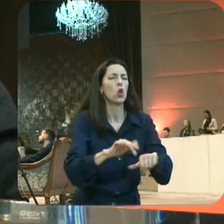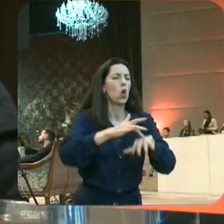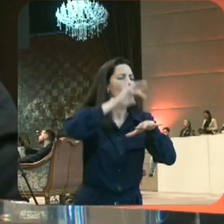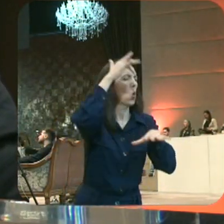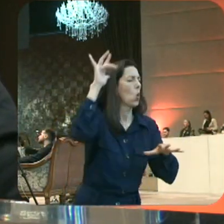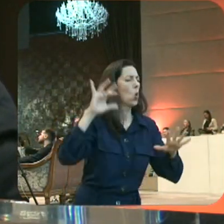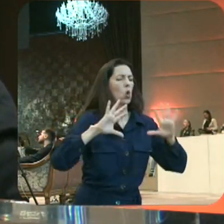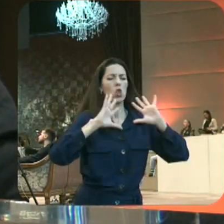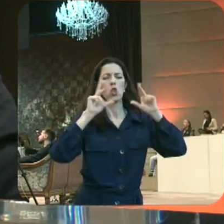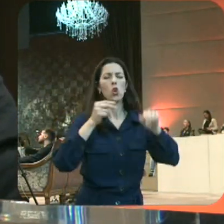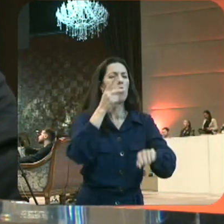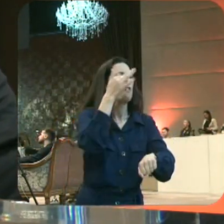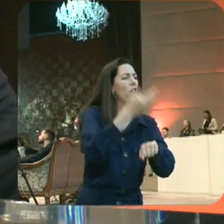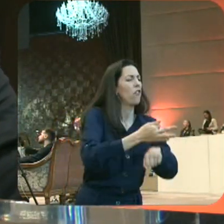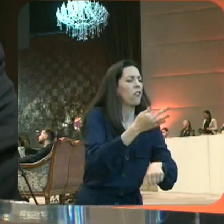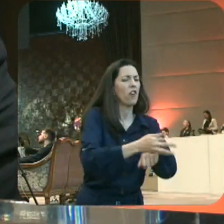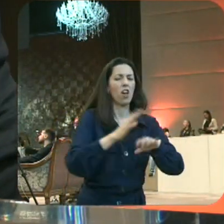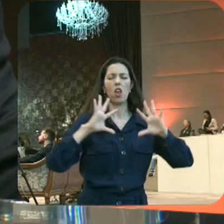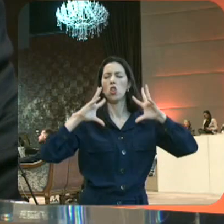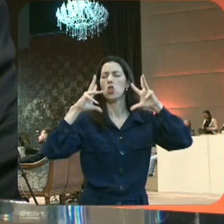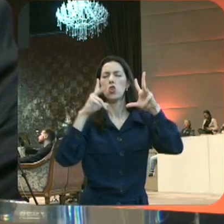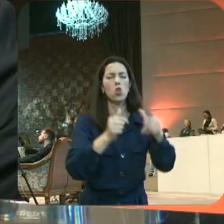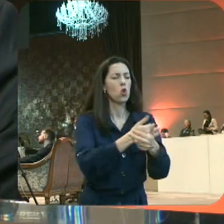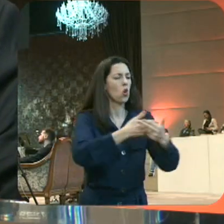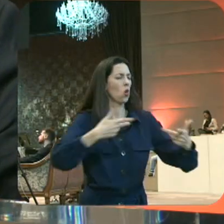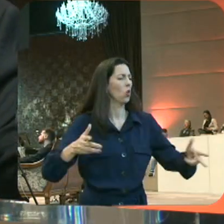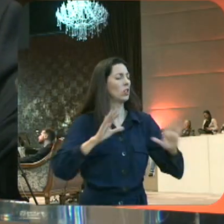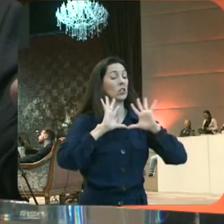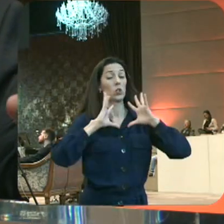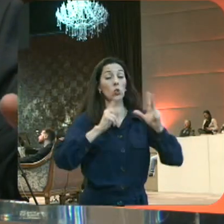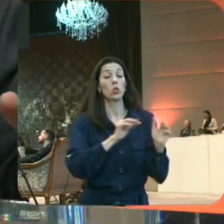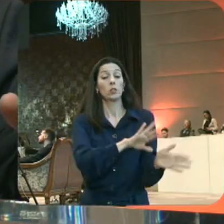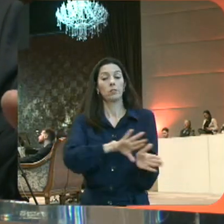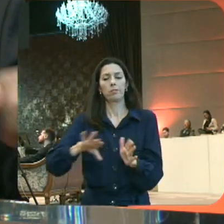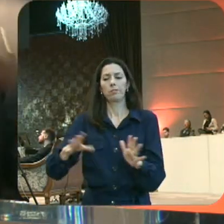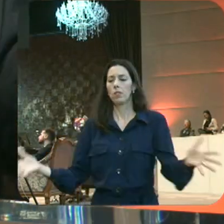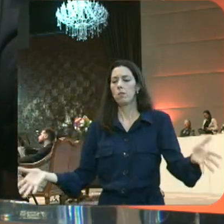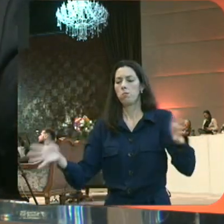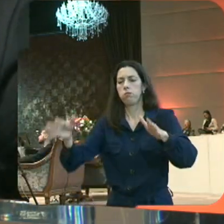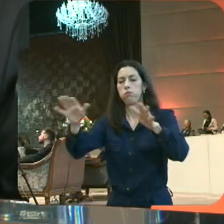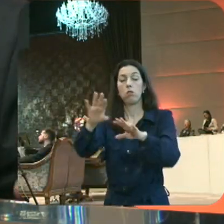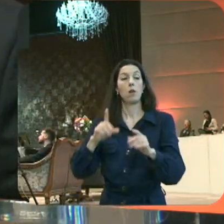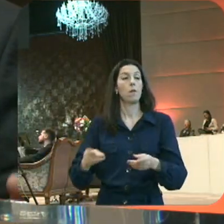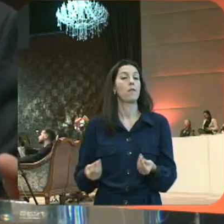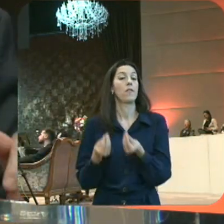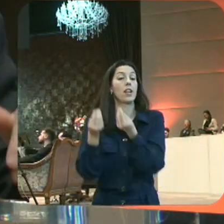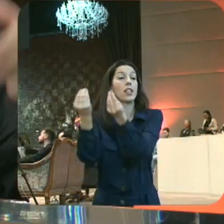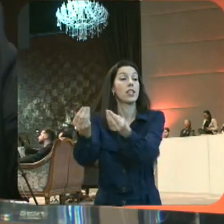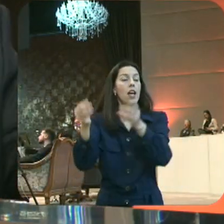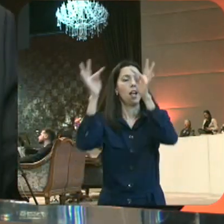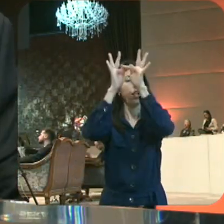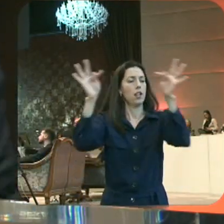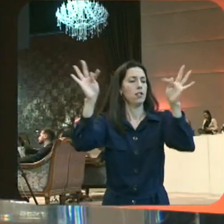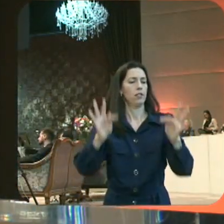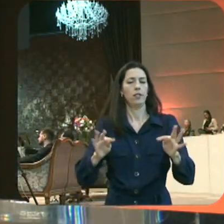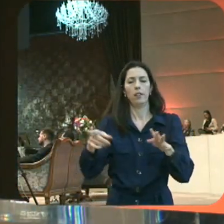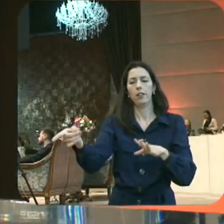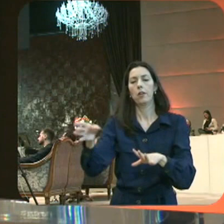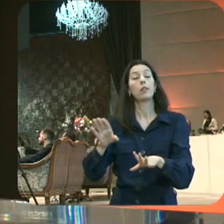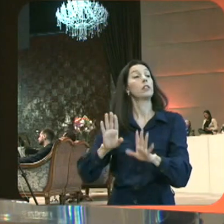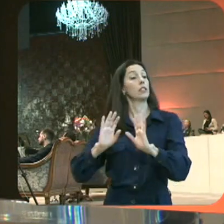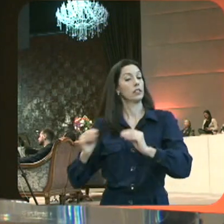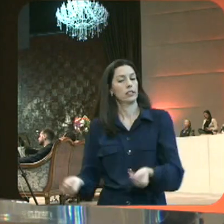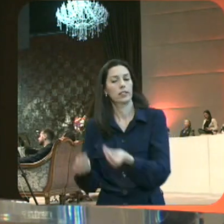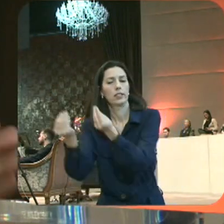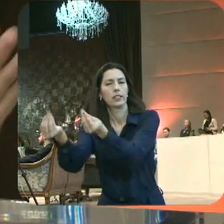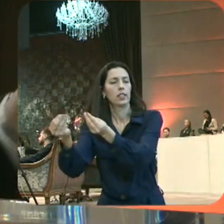tudo que é ferro, tudo que é bronze, vocês vão colocar na tesouraria do tabernáculo, na tesouraria do